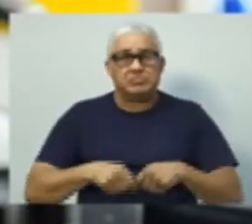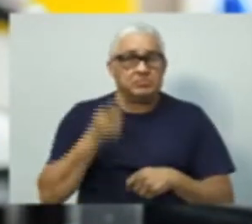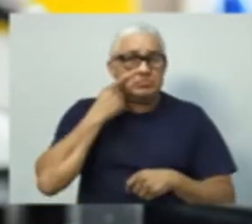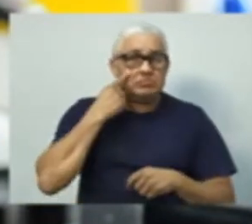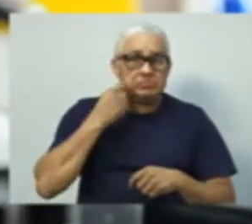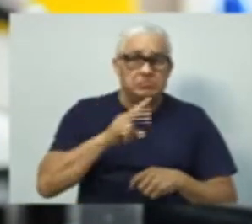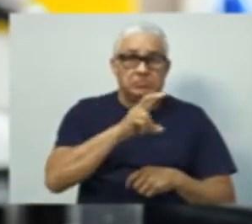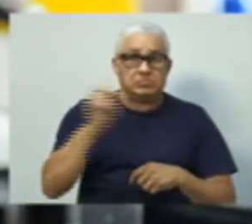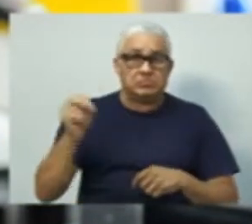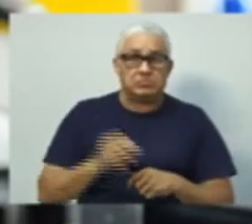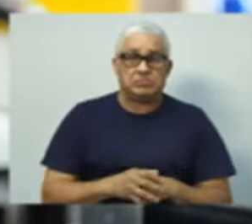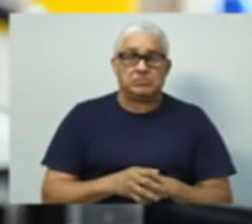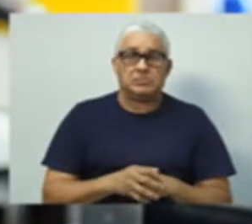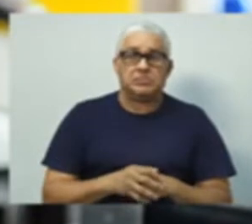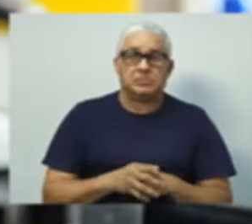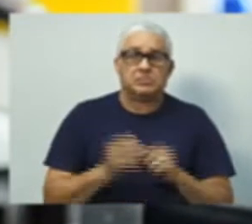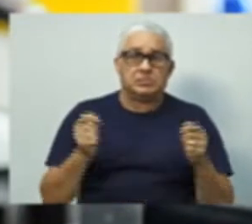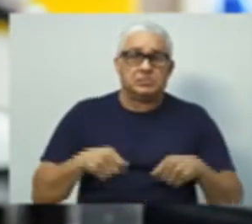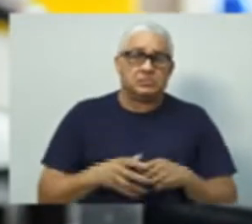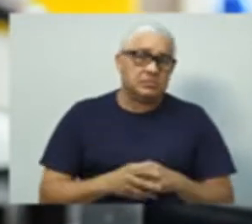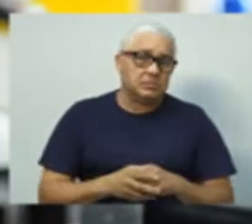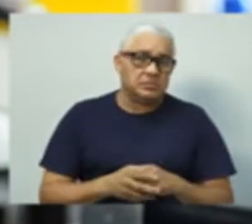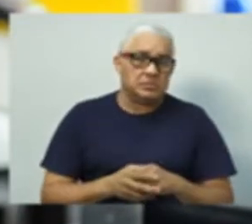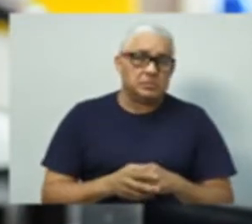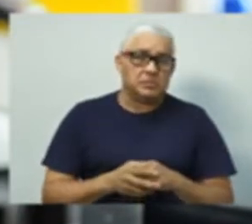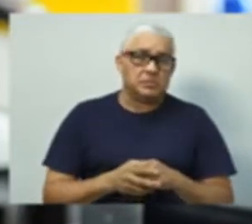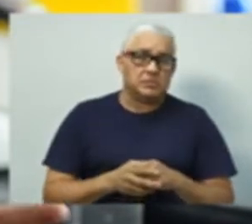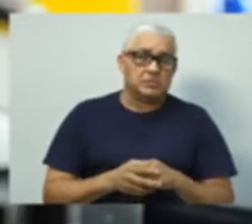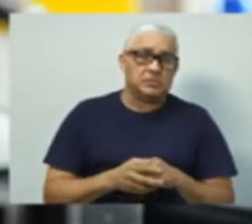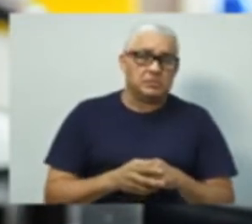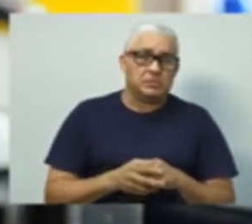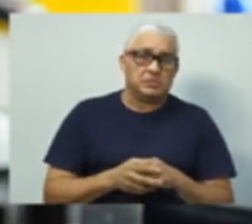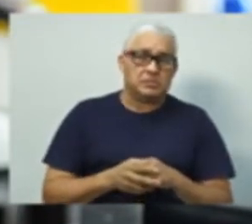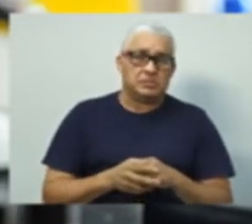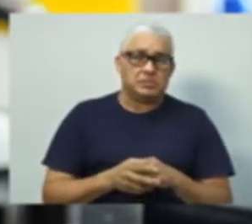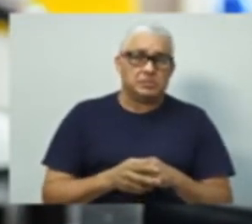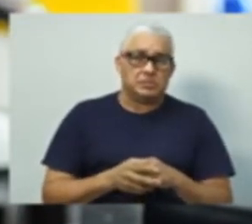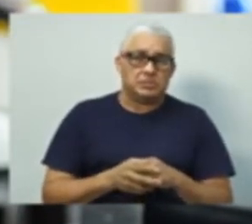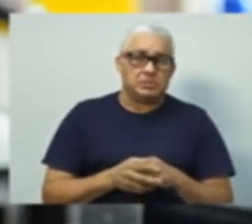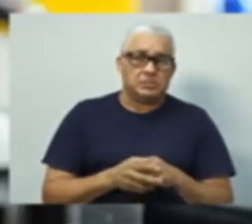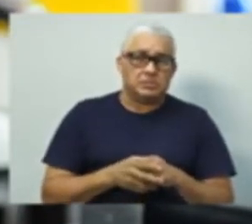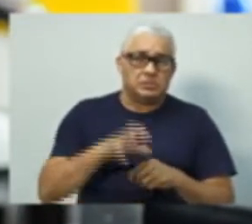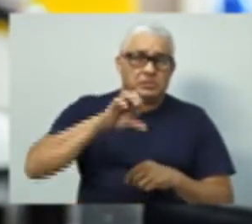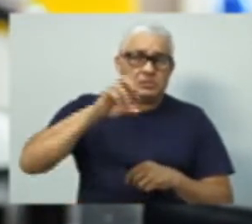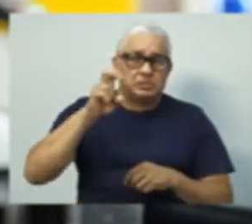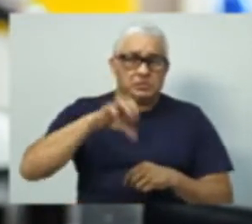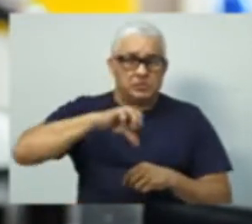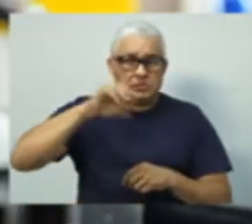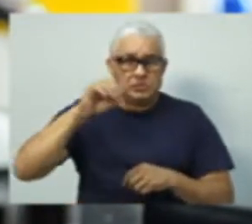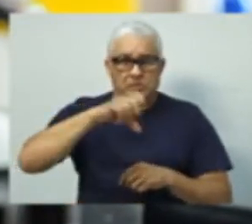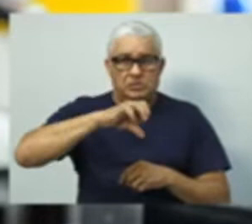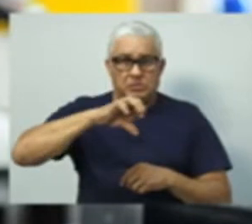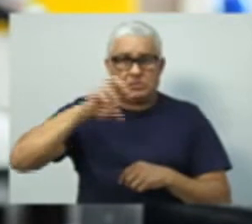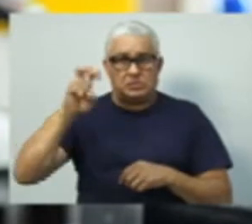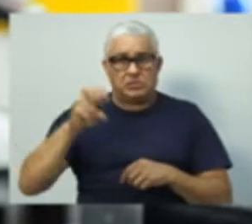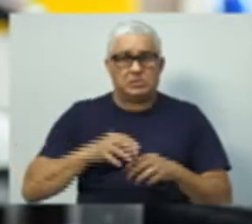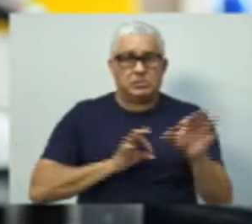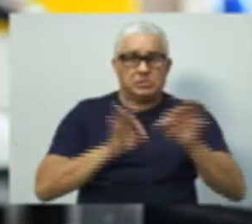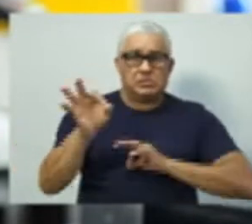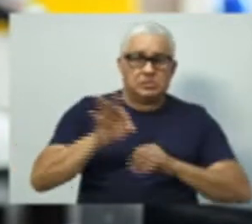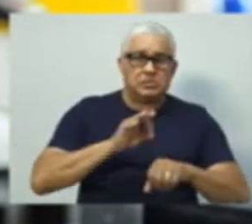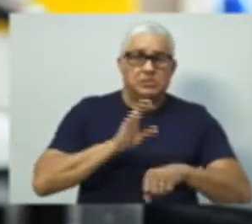os 500 serviços serem repetidos no mês seguinte é de 90%, 90% a 95%. Então nós nos preparamos para